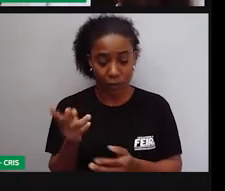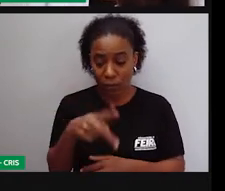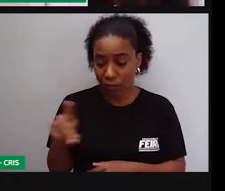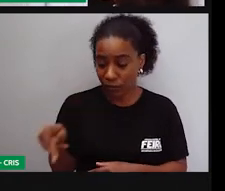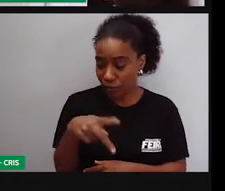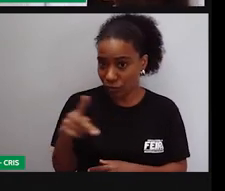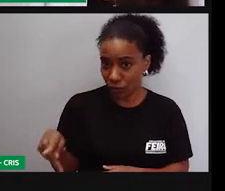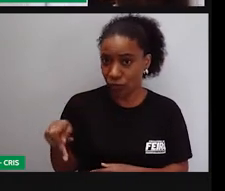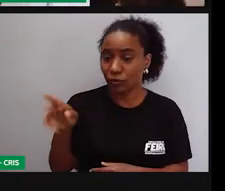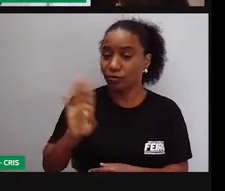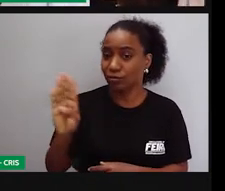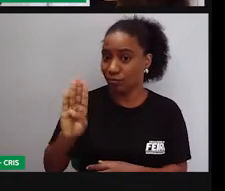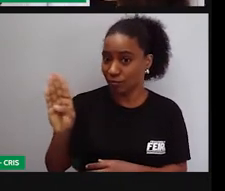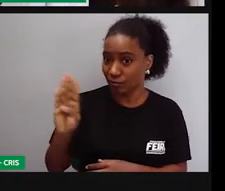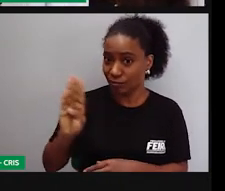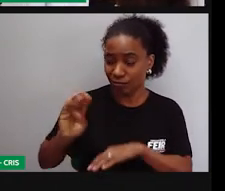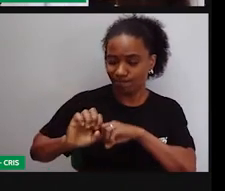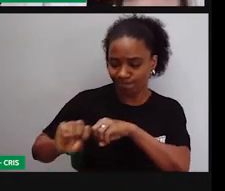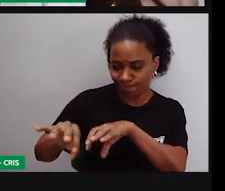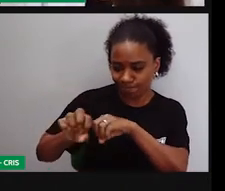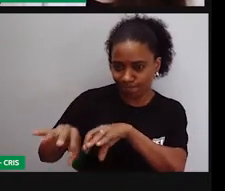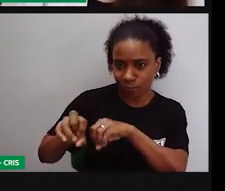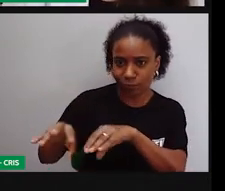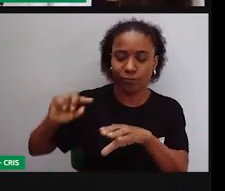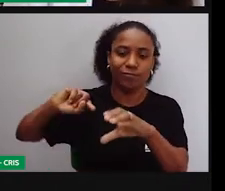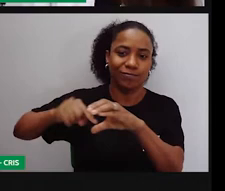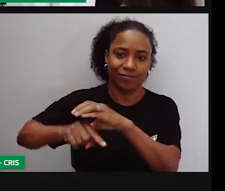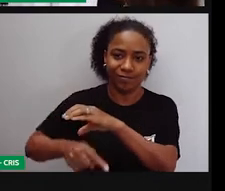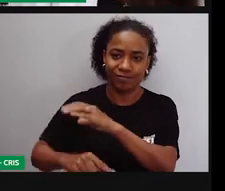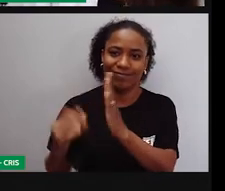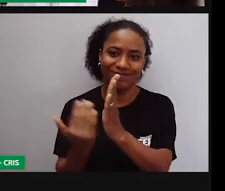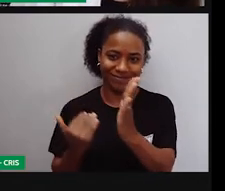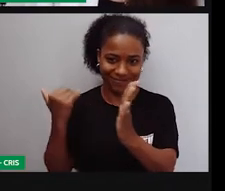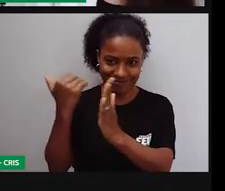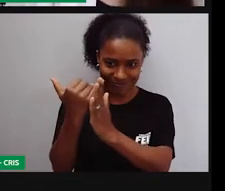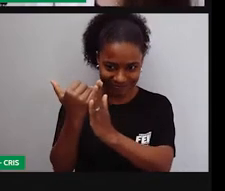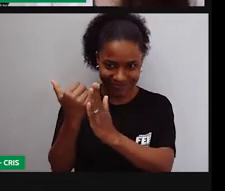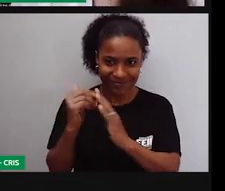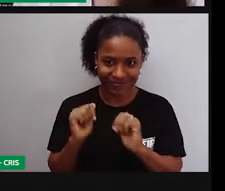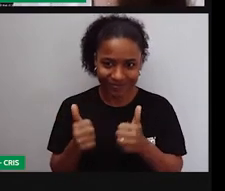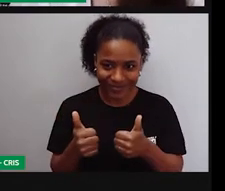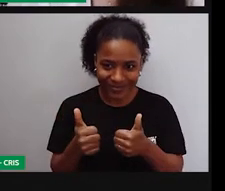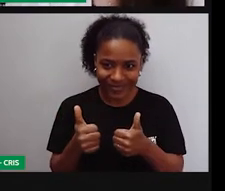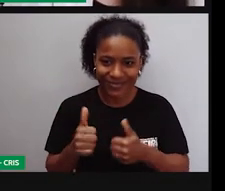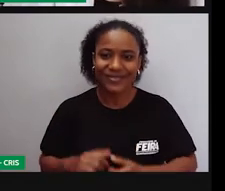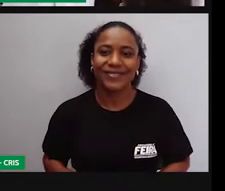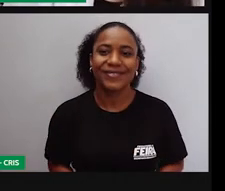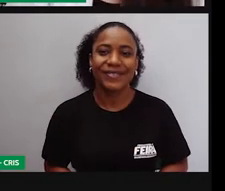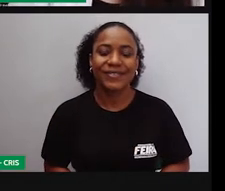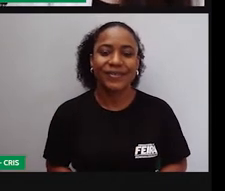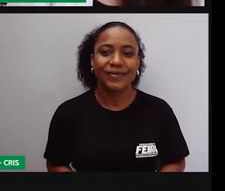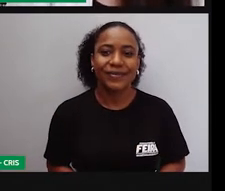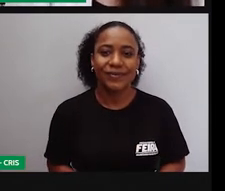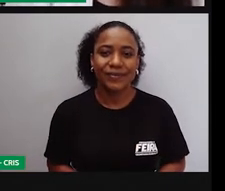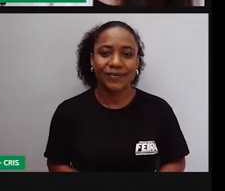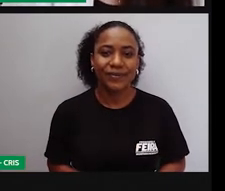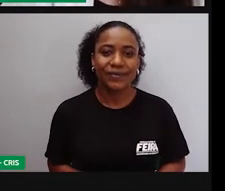biologia, eles vão com mais detalhe explicar para vocês, tá bom? E